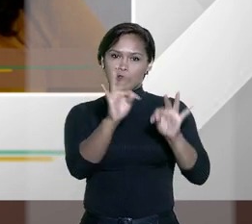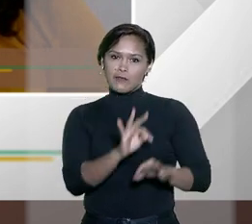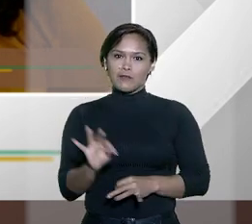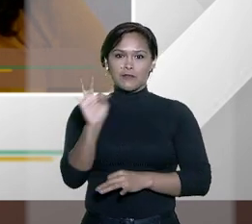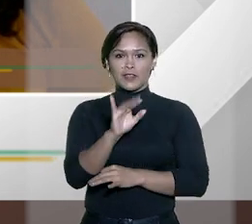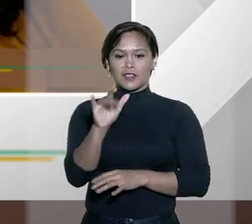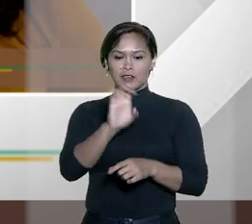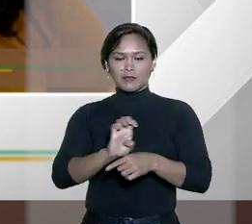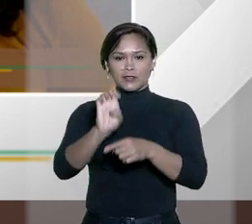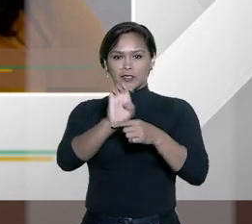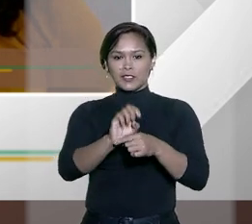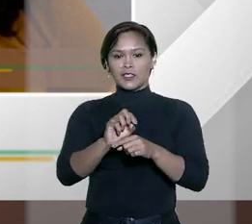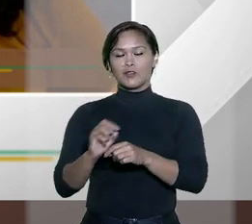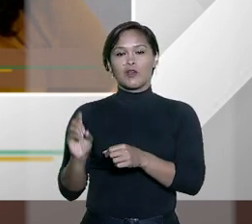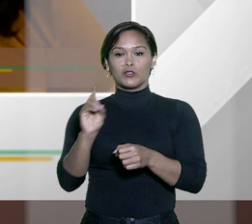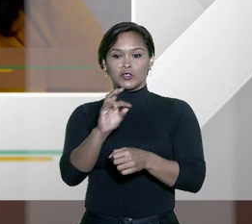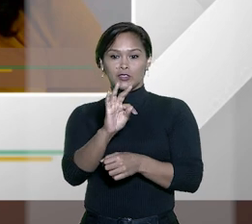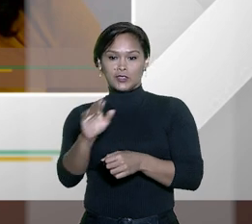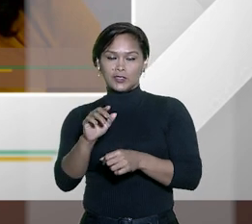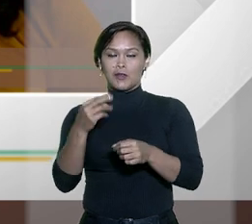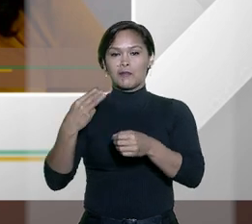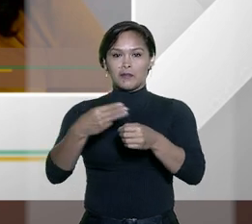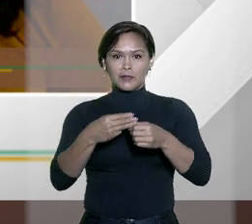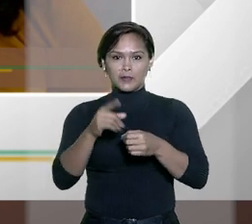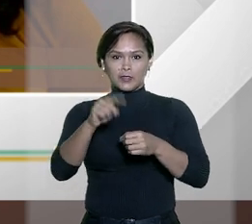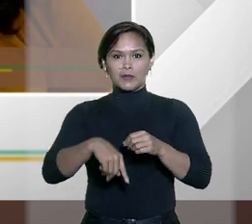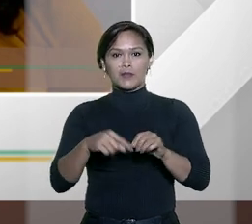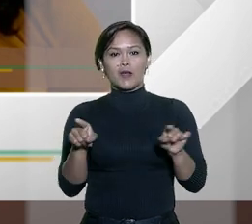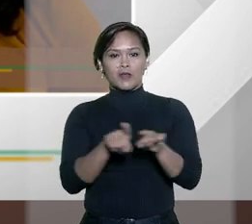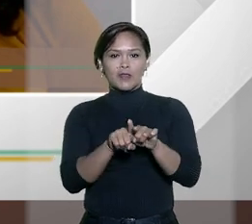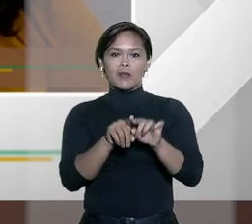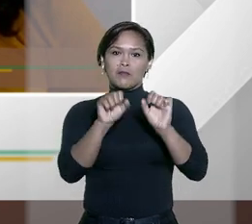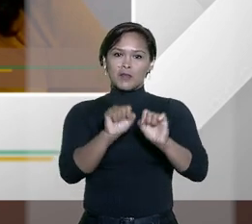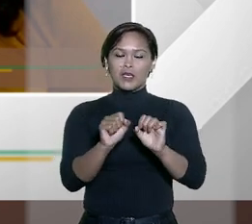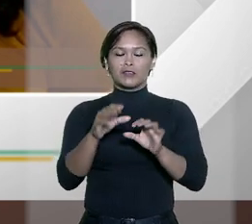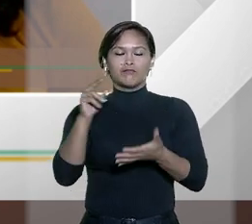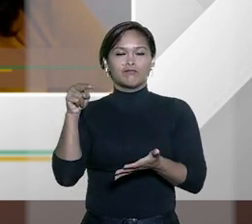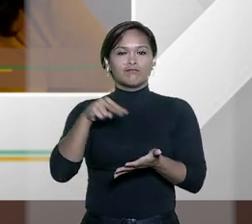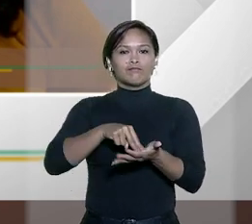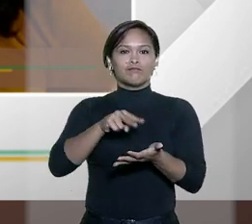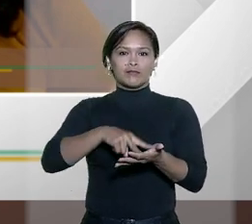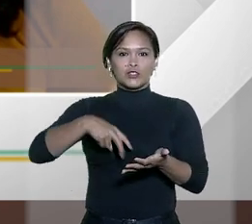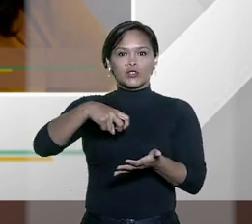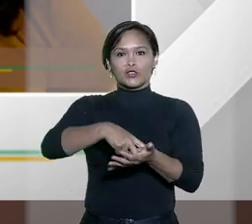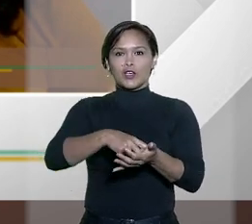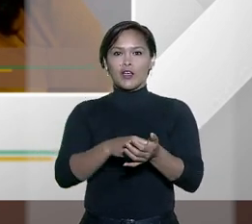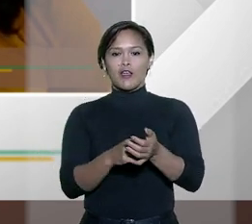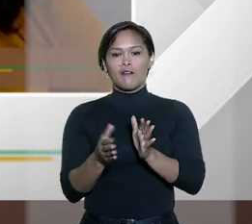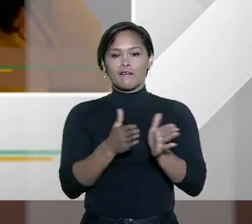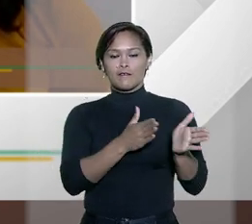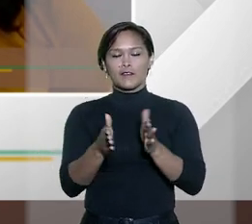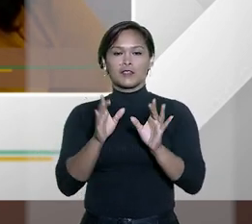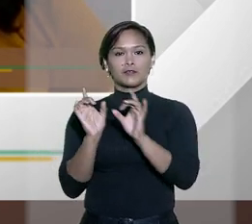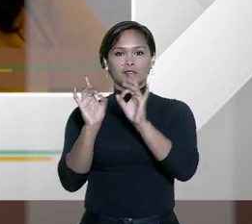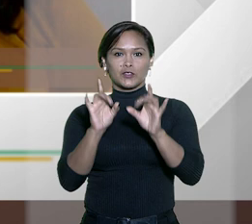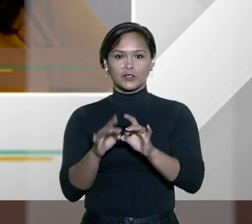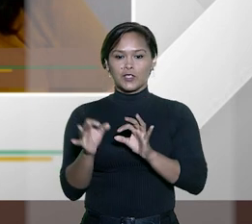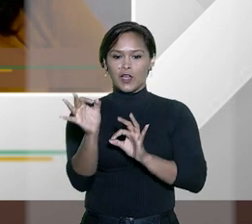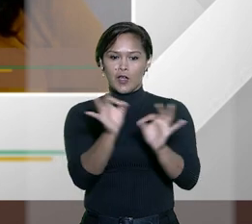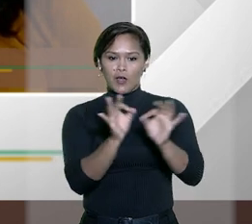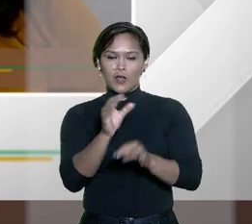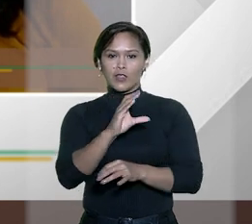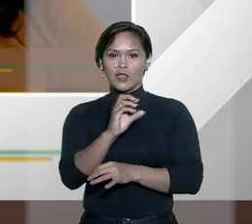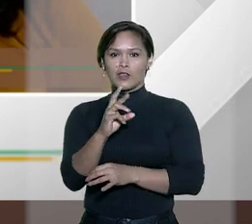federal, estaduais, distrital e municipais, em virtude de sentença judiciária, far-se-ão exclusivamente na